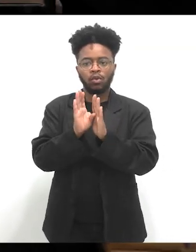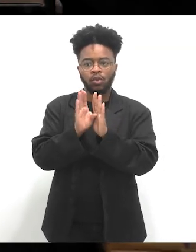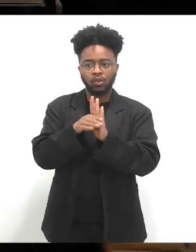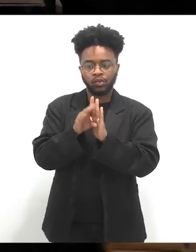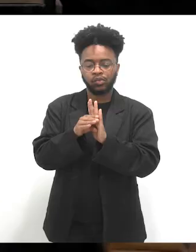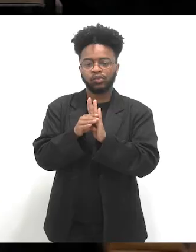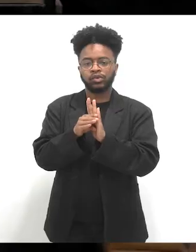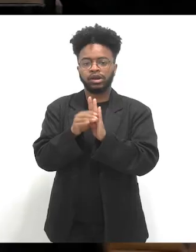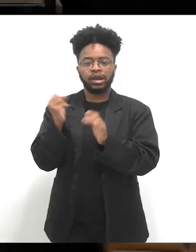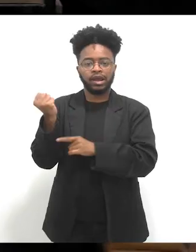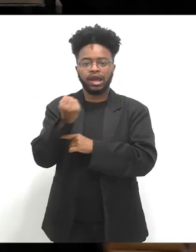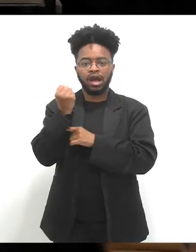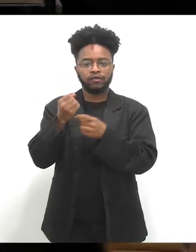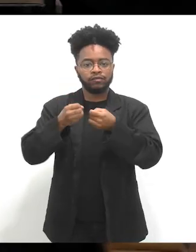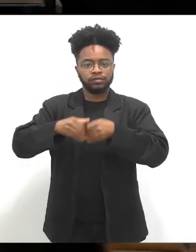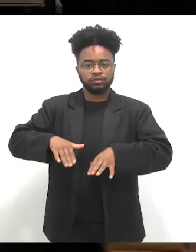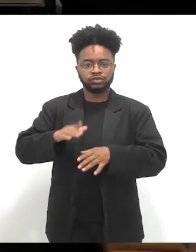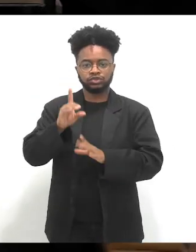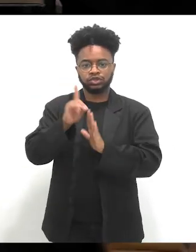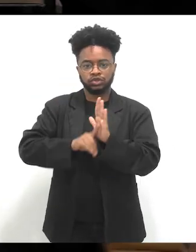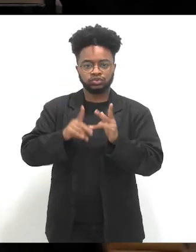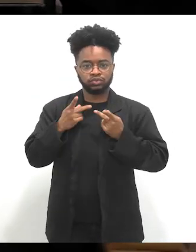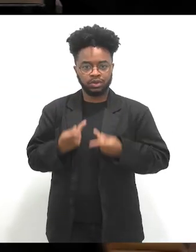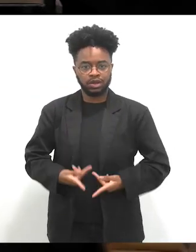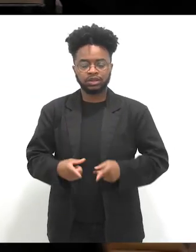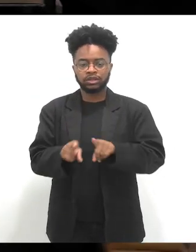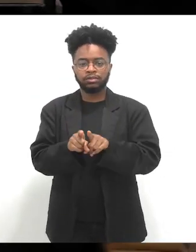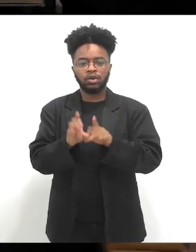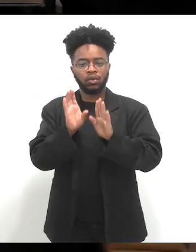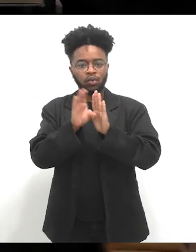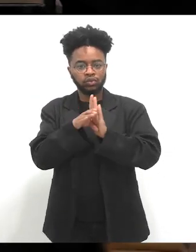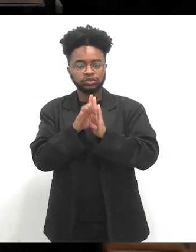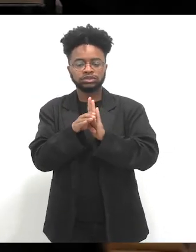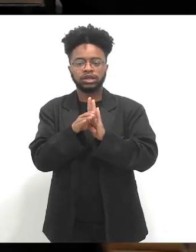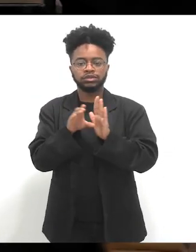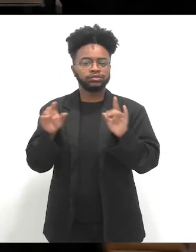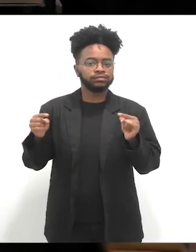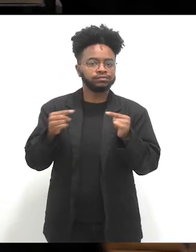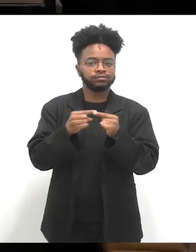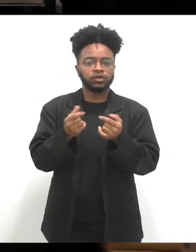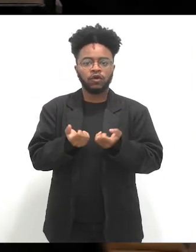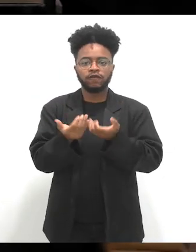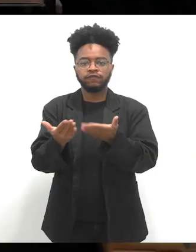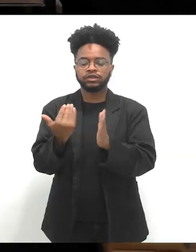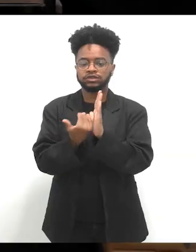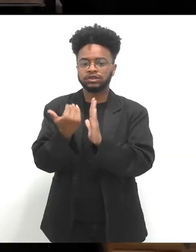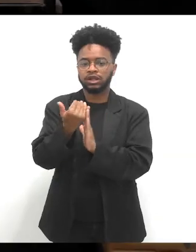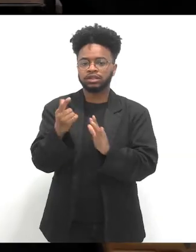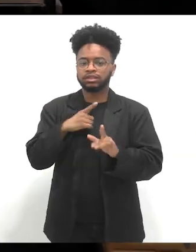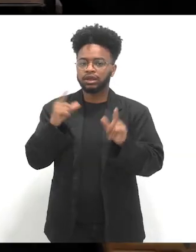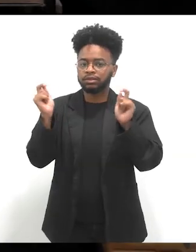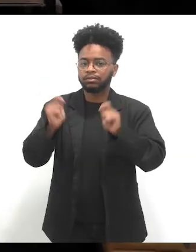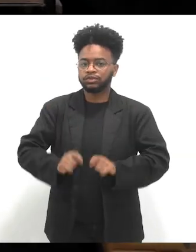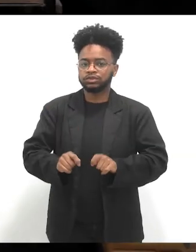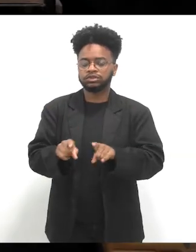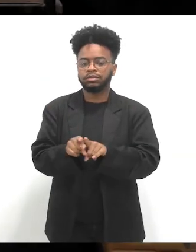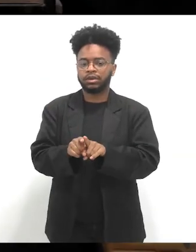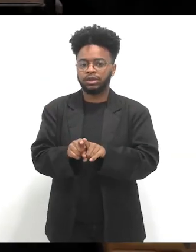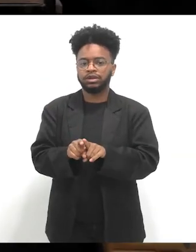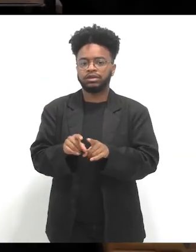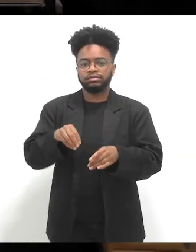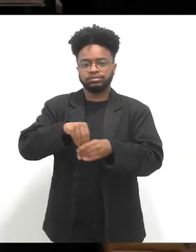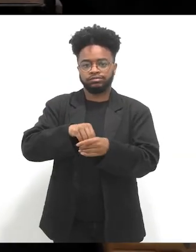grave generalizada violação de direitos humanos, ele é um conceito que ele tem muito a oferecer e tem essa possibilidade,